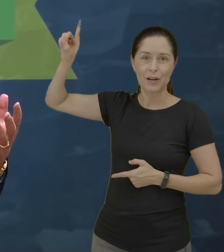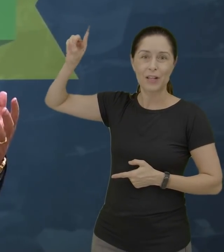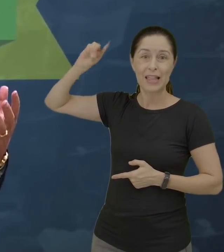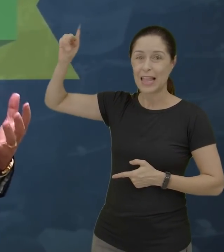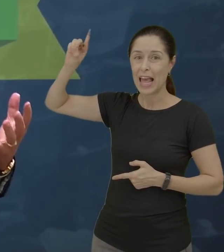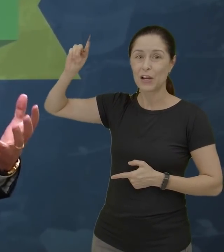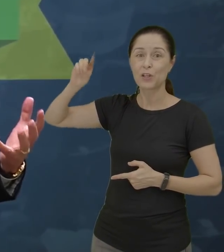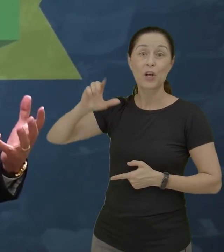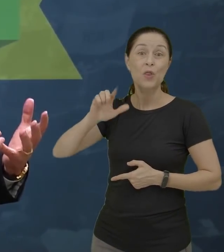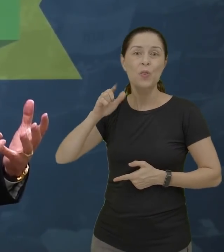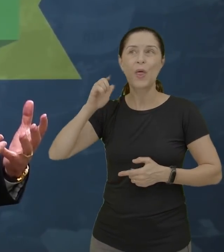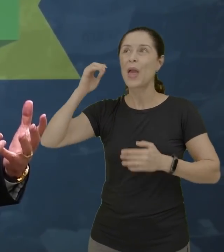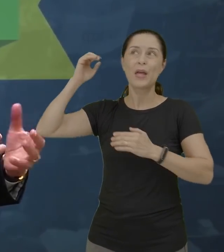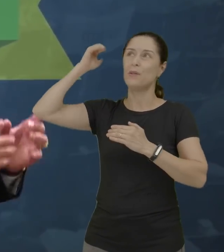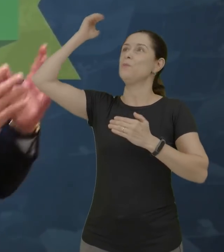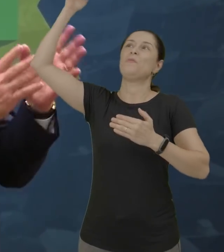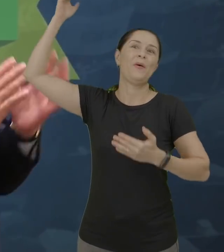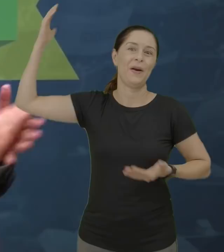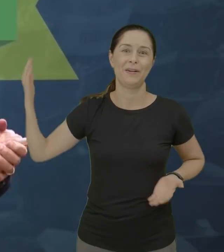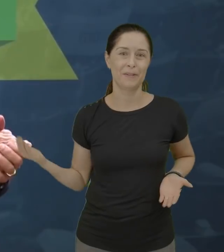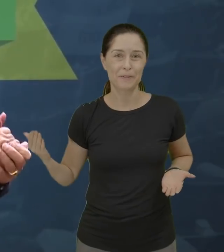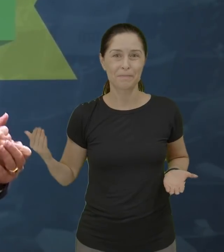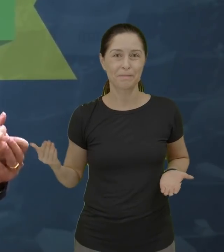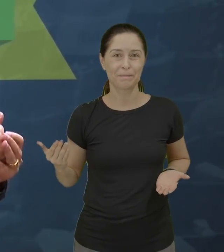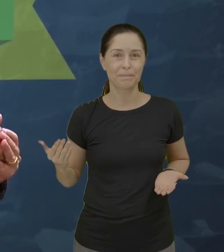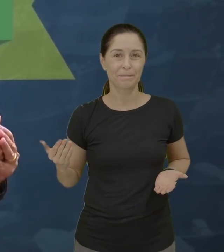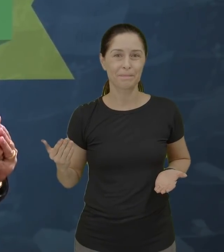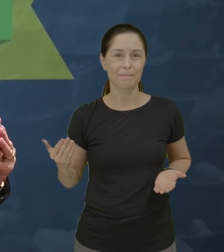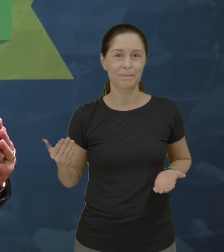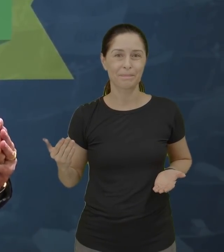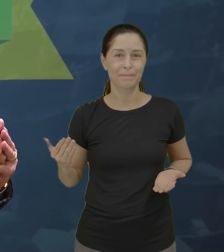para quem caminhou na esperança, olha para Abraão.